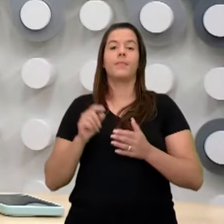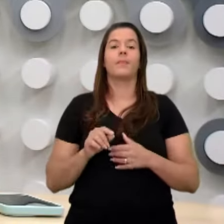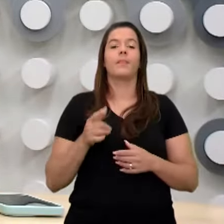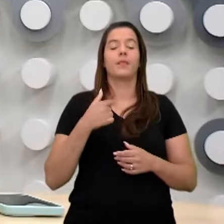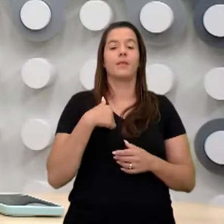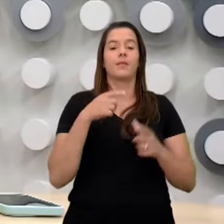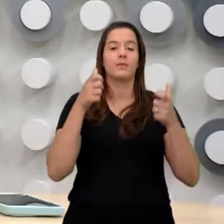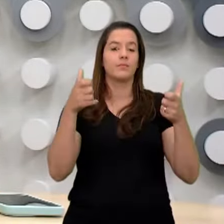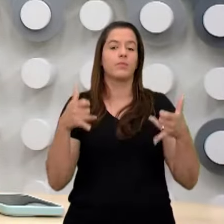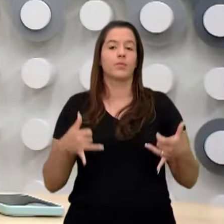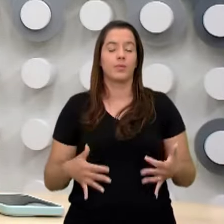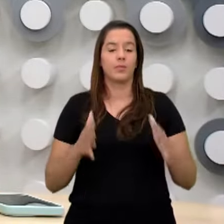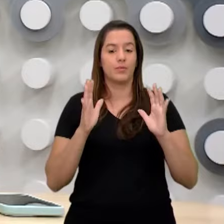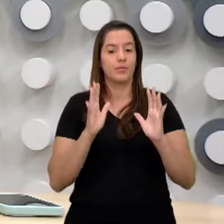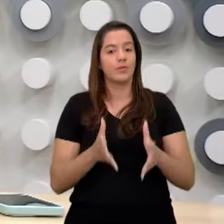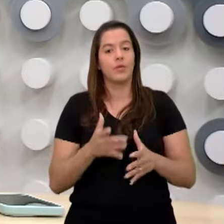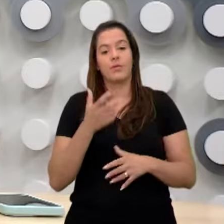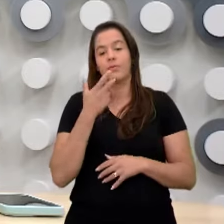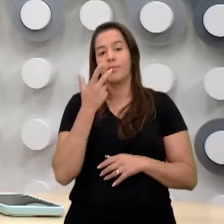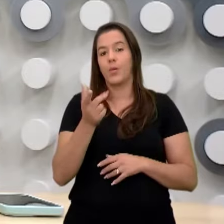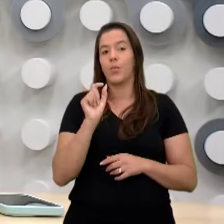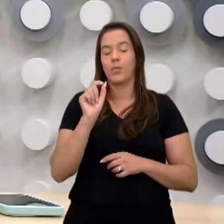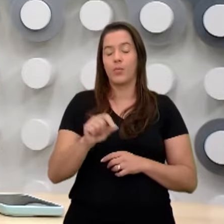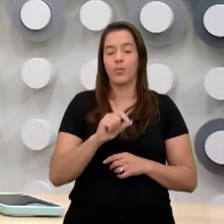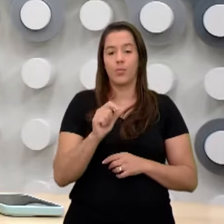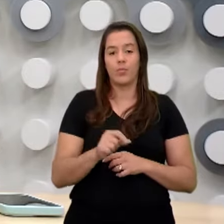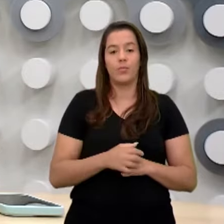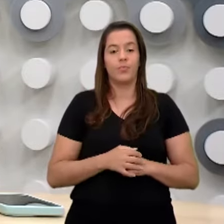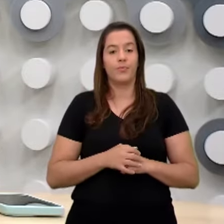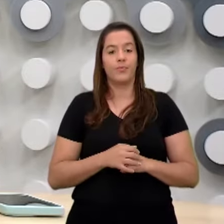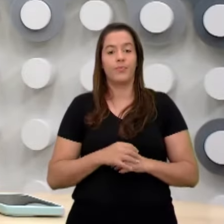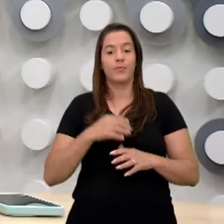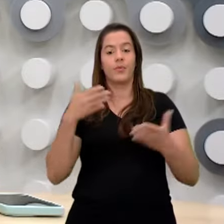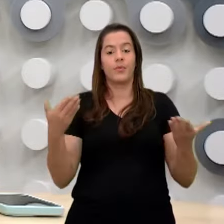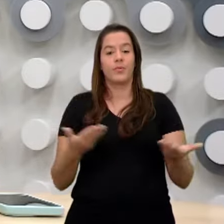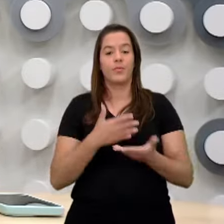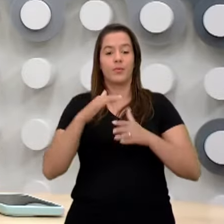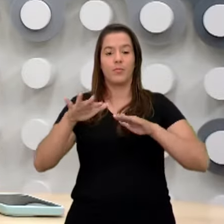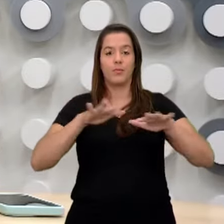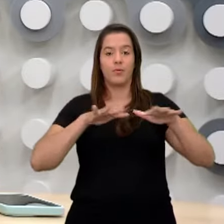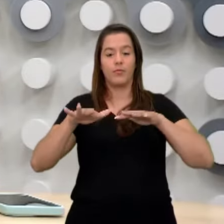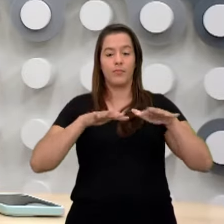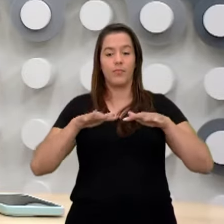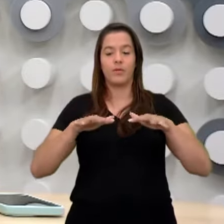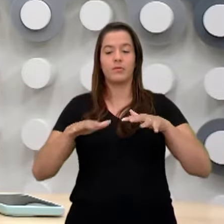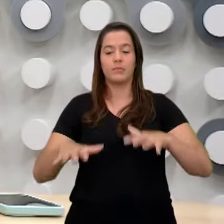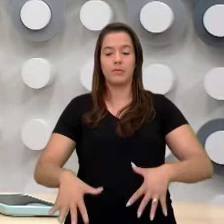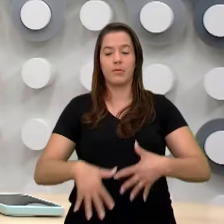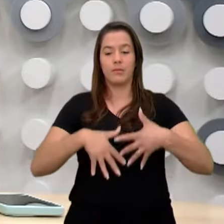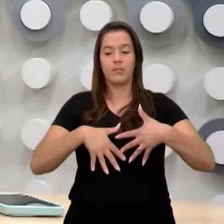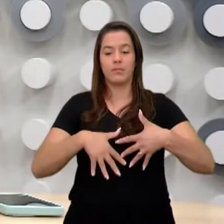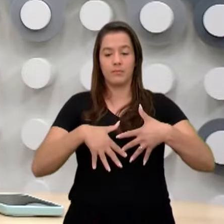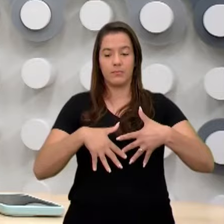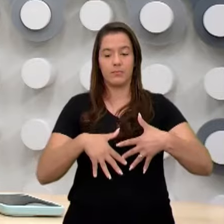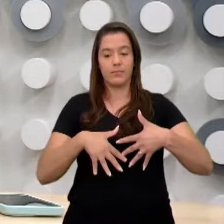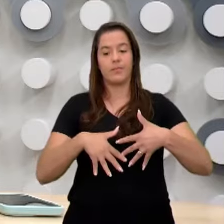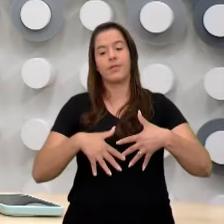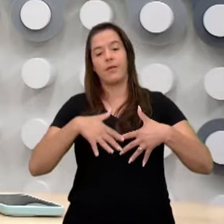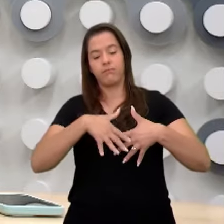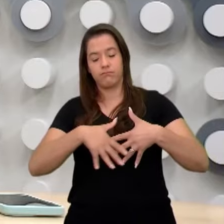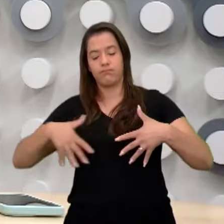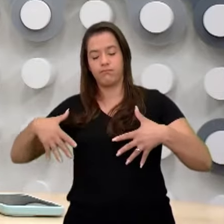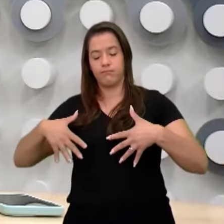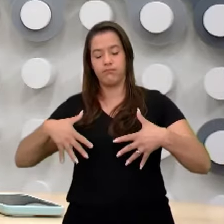né, falando sobre essa questão aí, né, do movimento das placas tectônicas influenciando